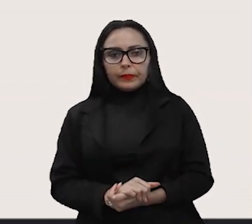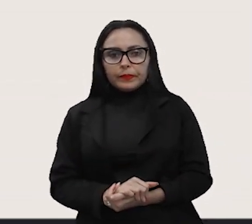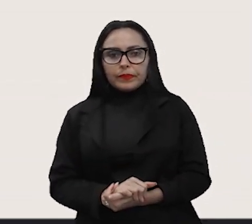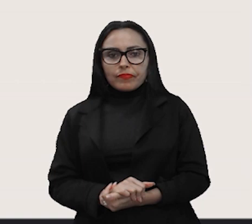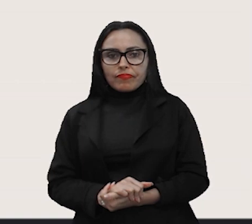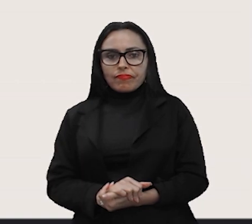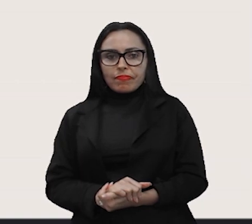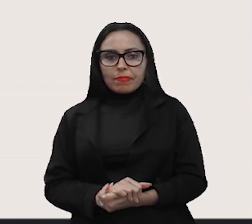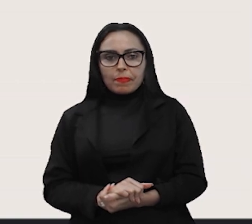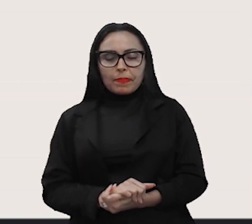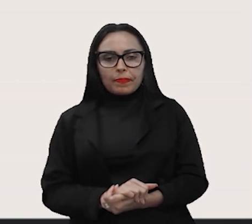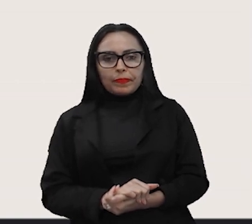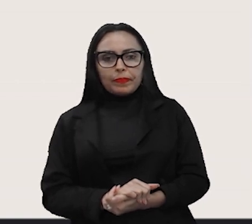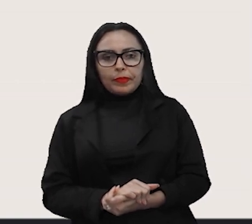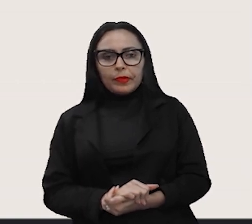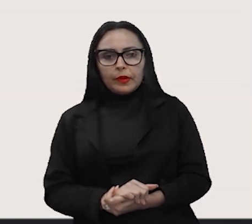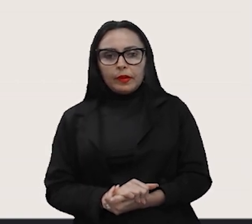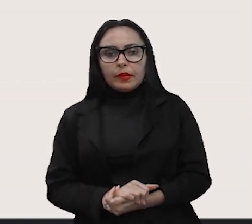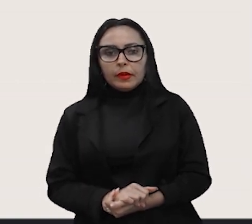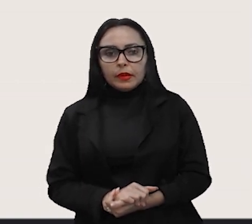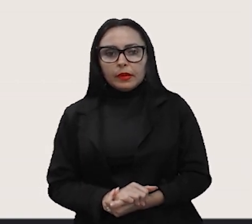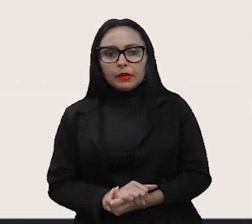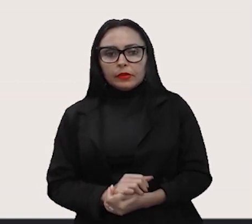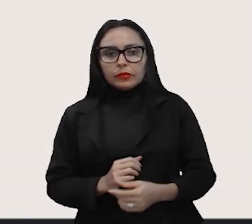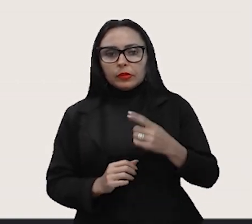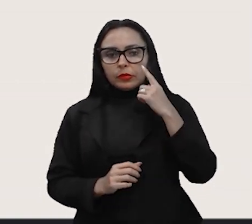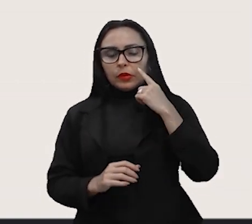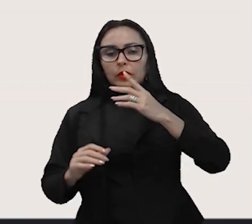Veja, esse sistema, ele vai ser formado